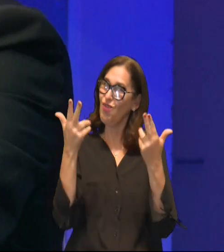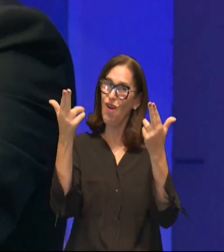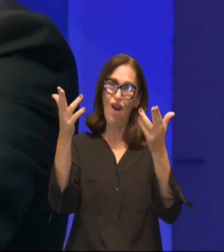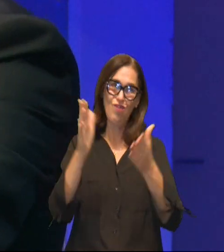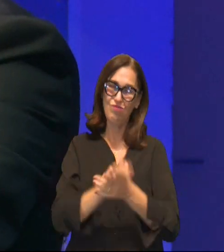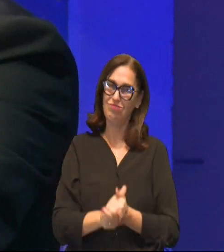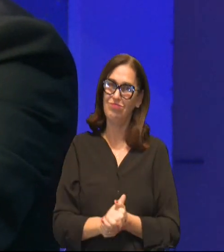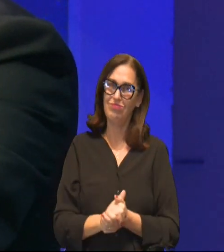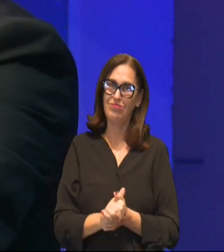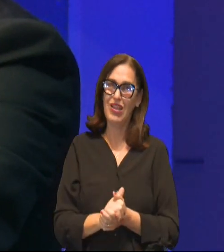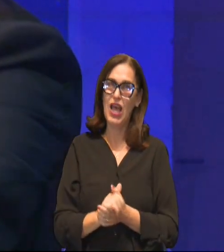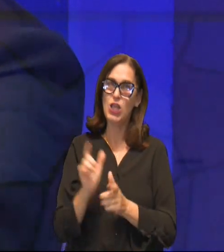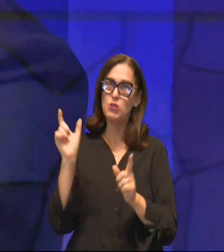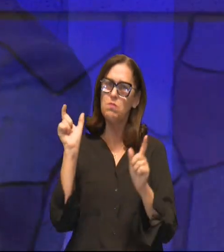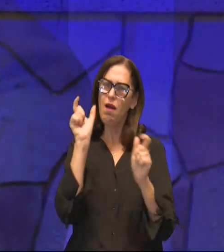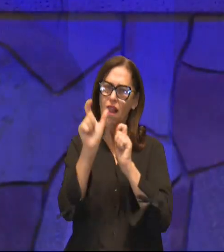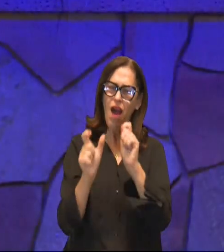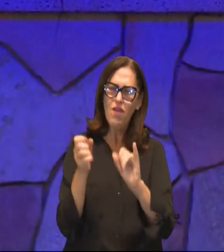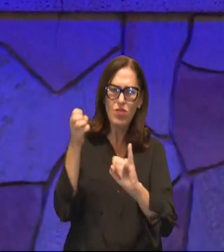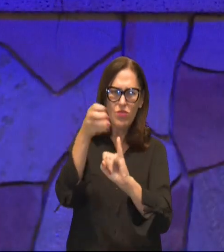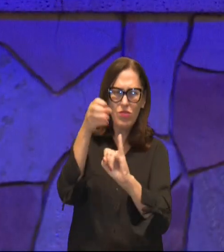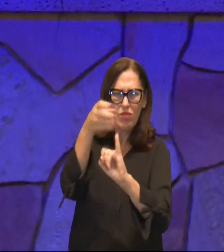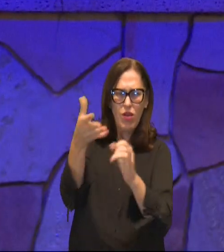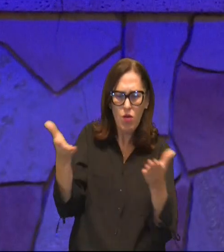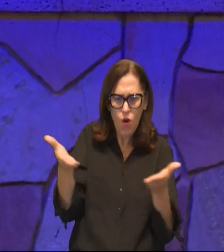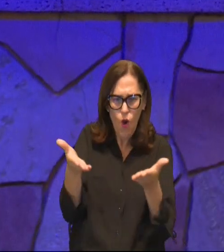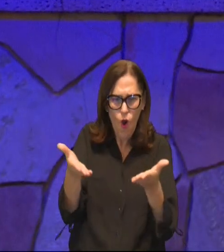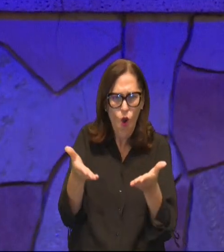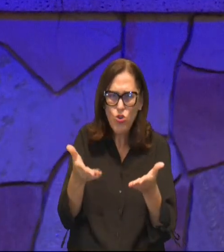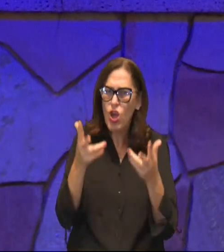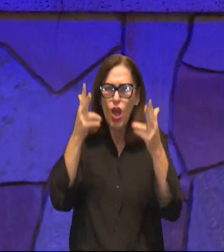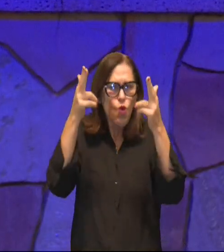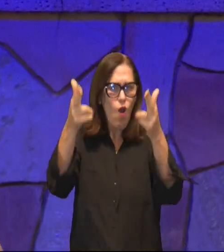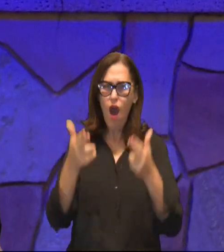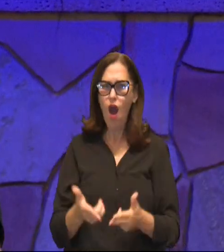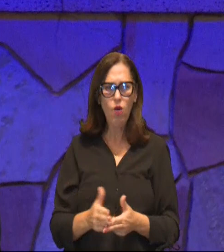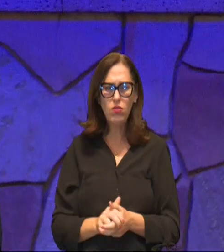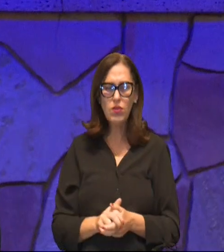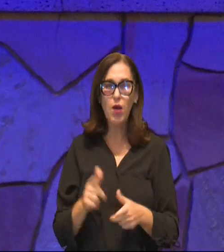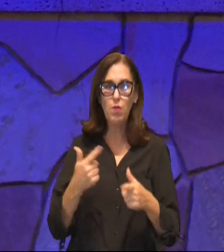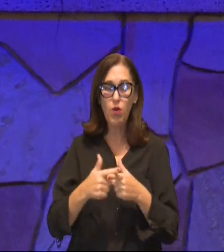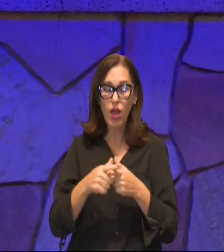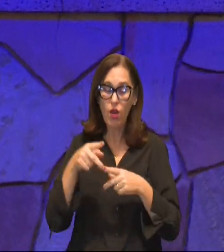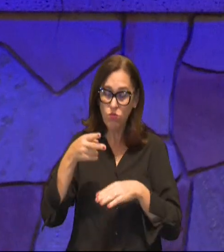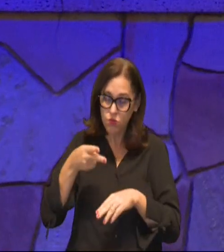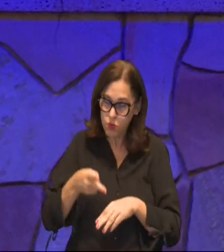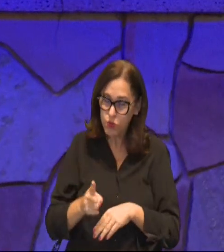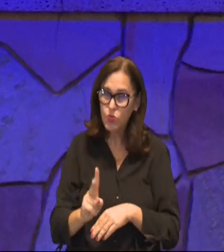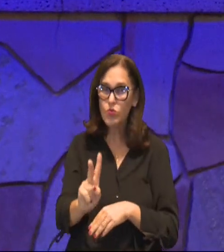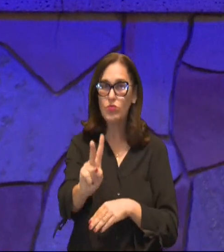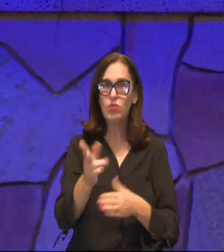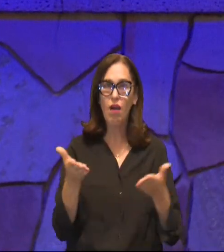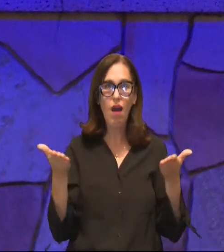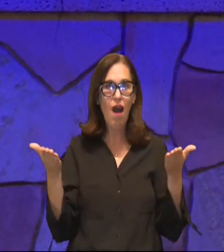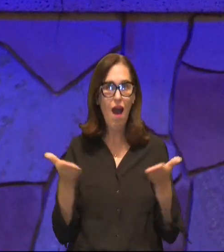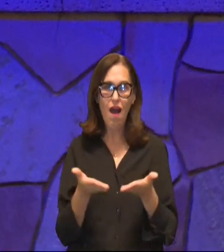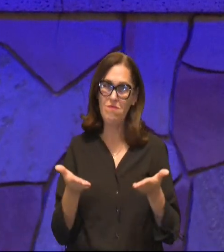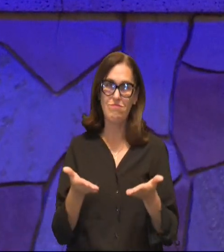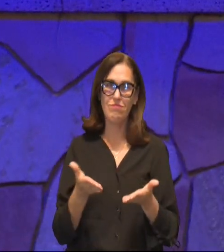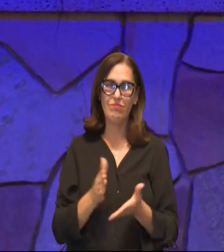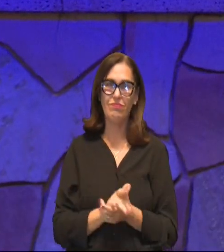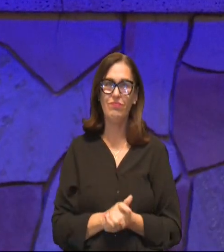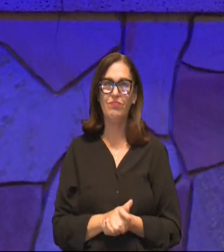As palavras de Isaías poderiam ser proferidas hoje, porque elas continuariam